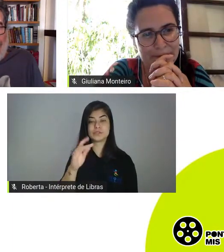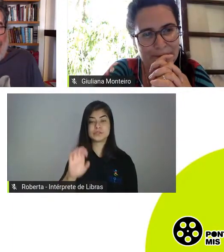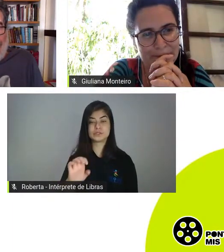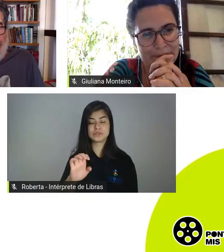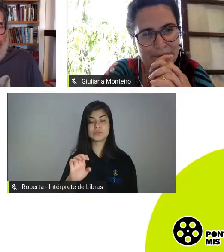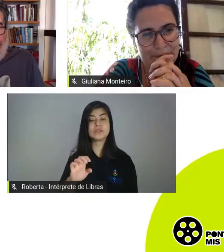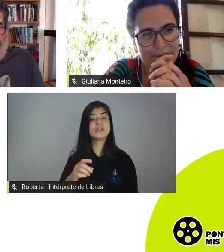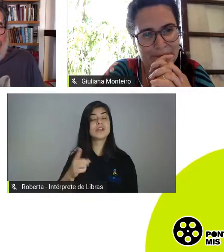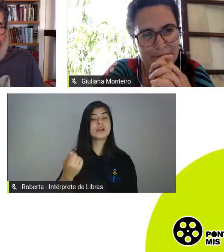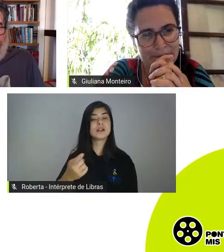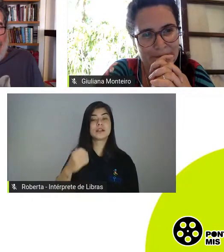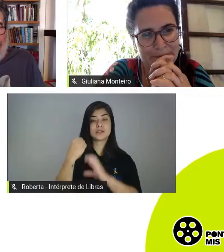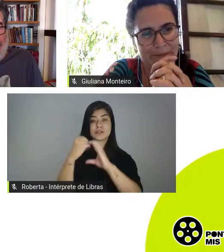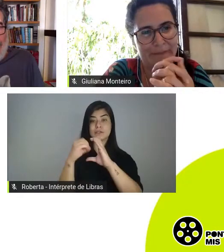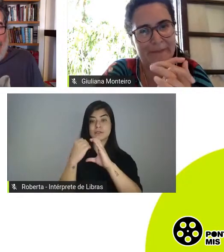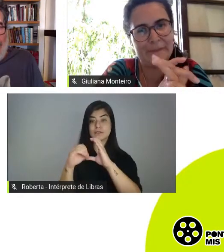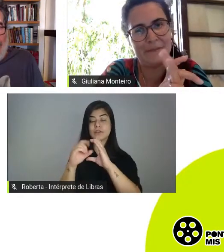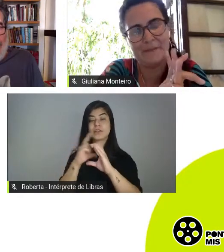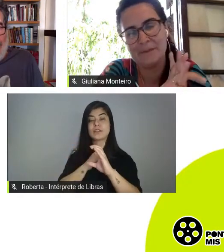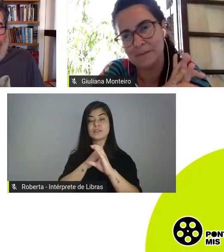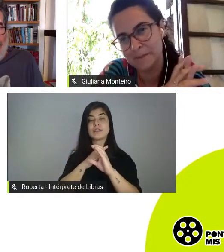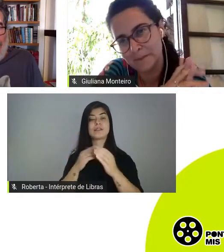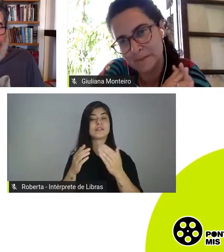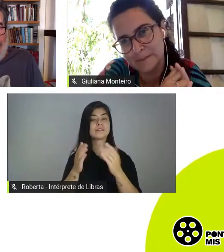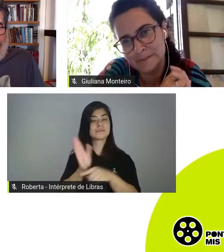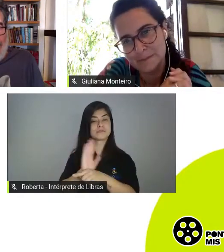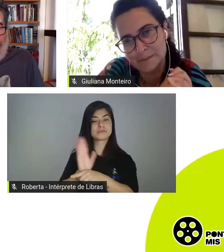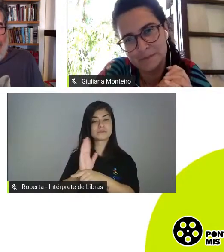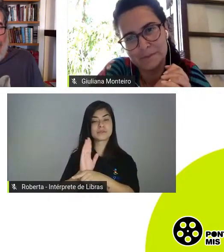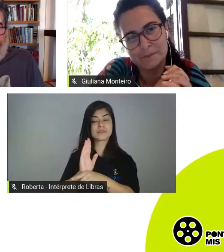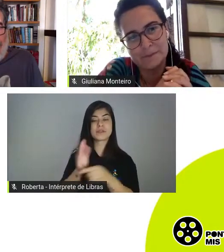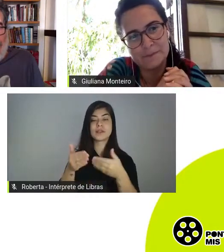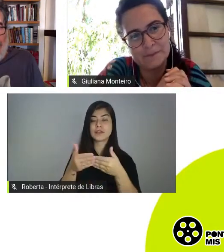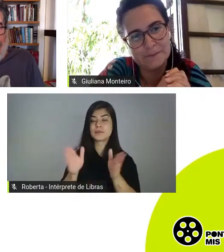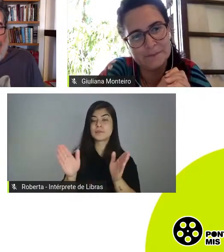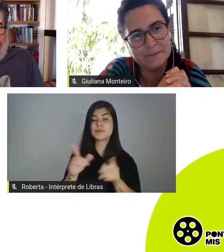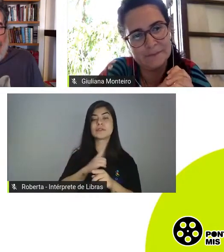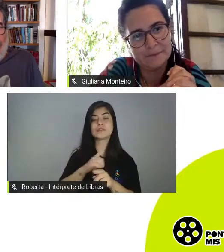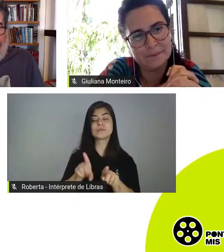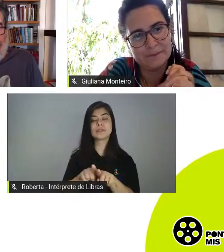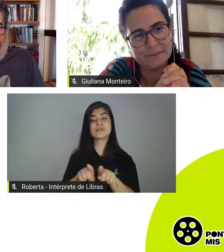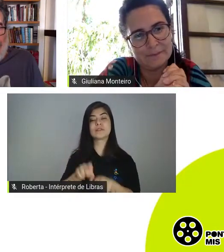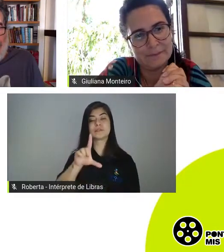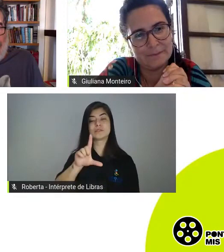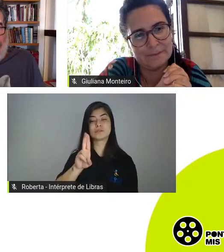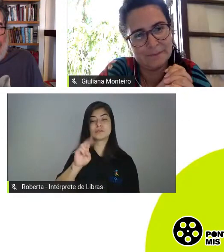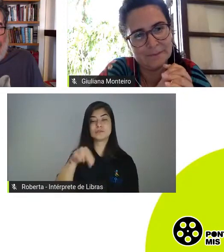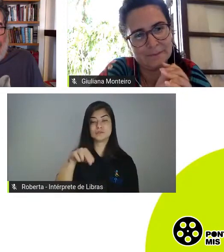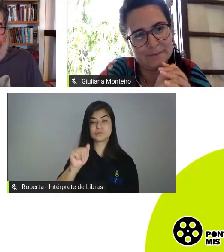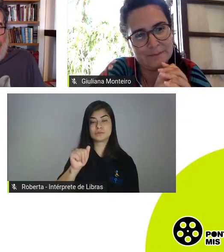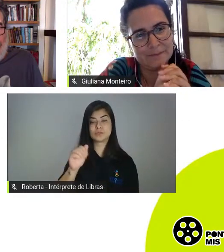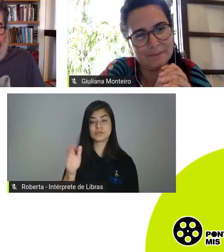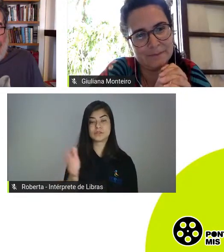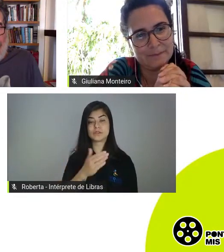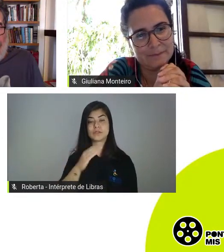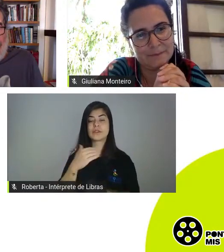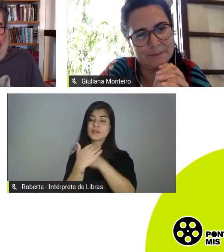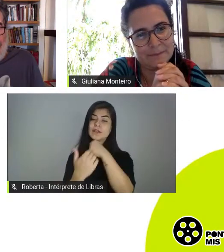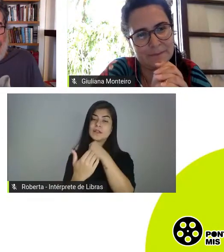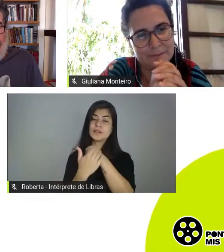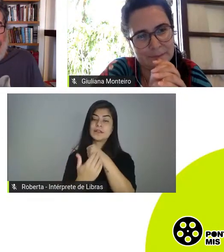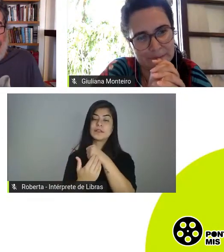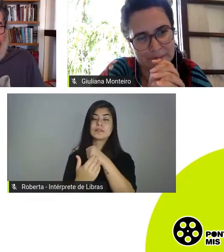a série Cena Aberta, em 2003. Essa minissérie Luna Caliente, também em 1998,